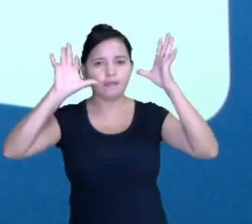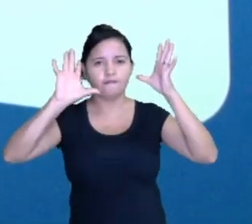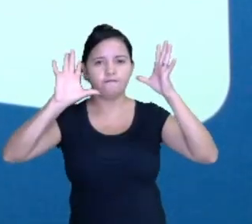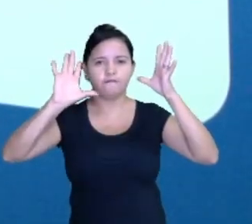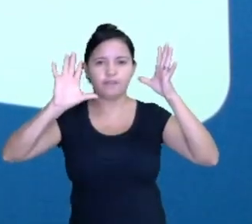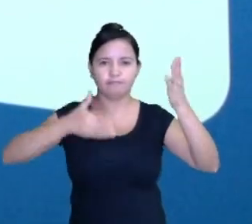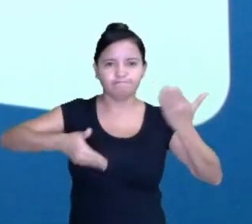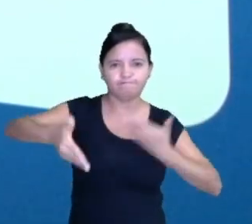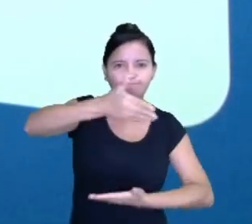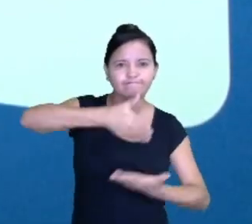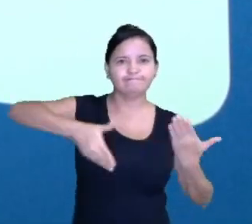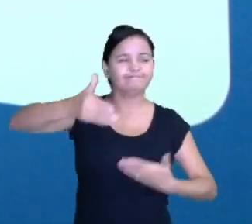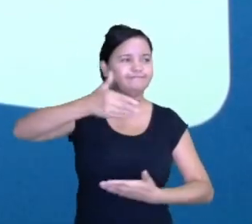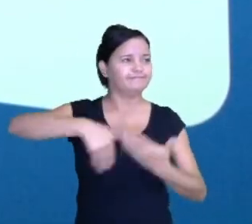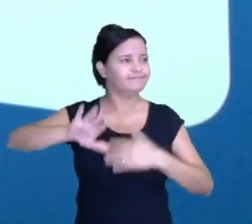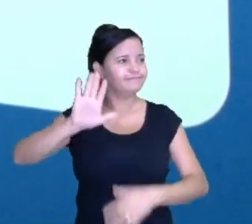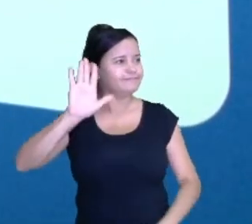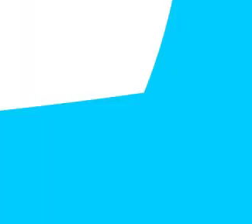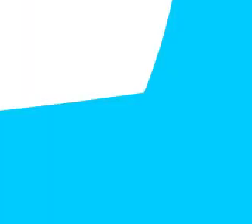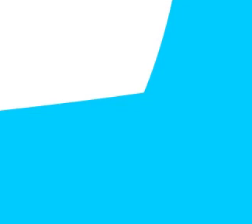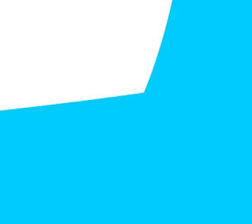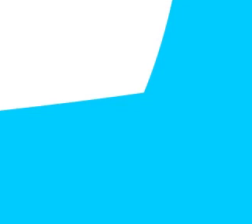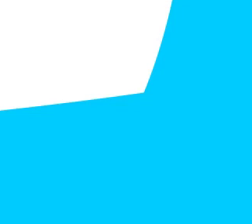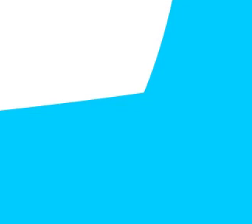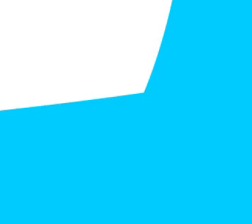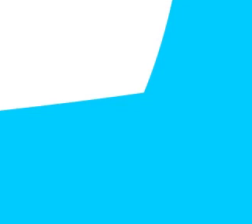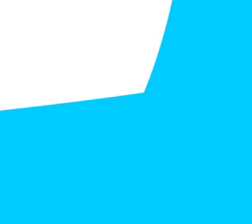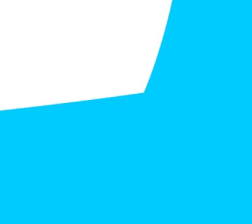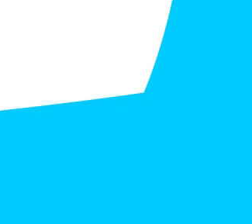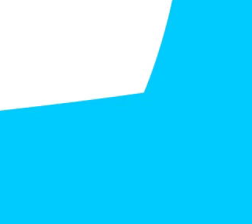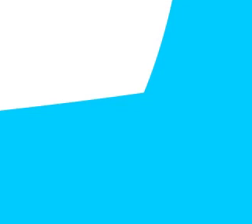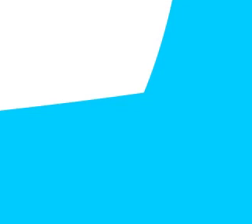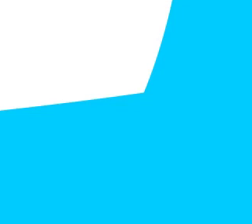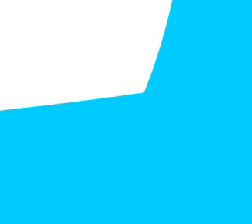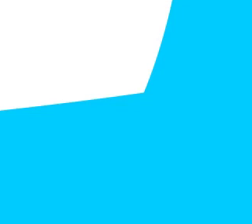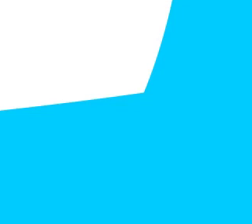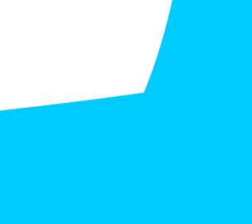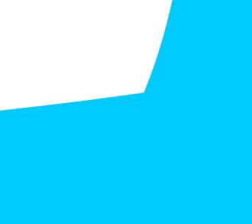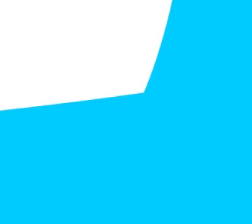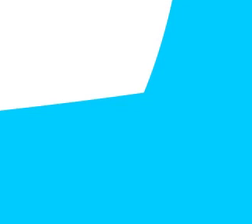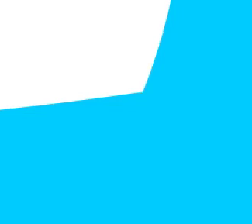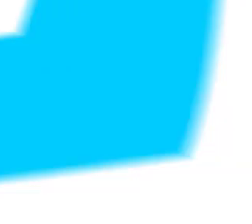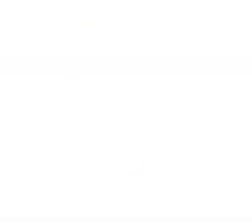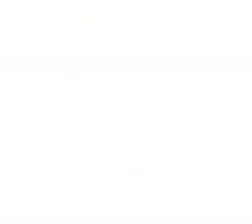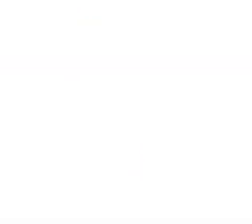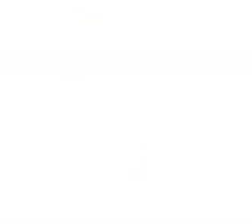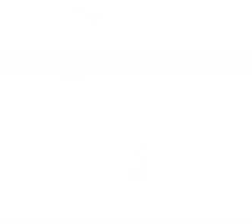abração. Tchau, tchau.